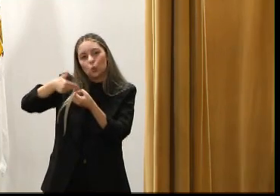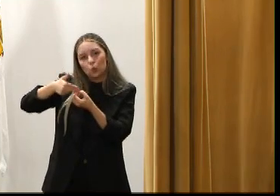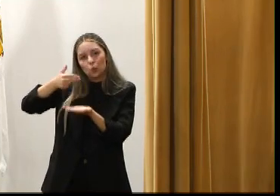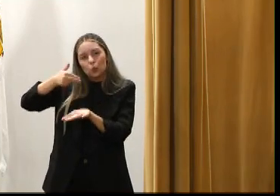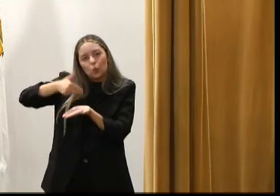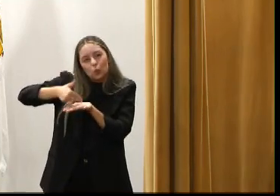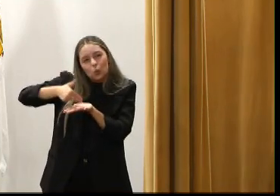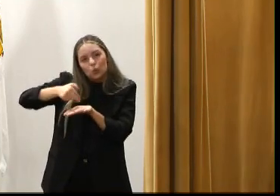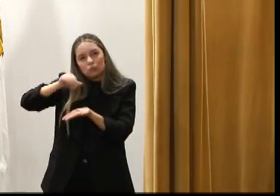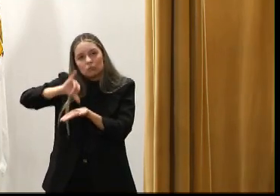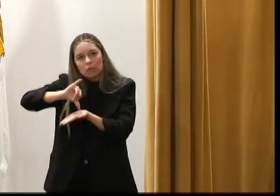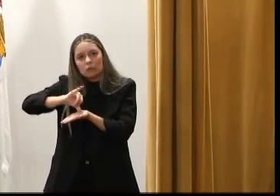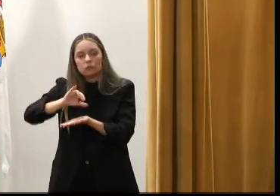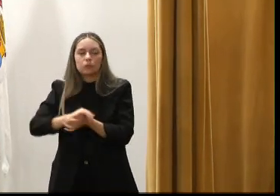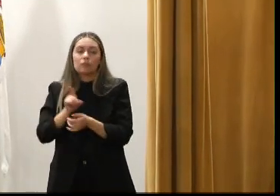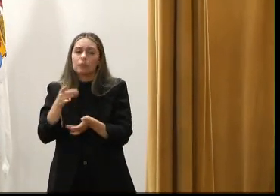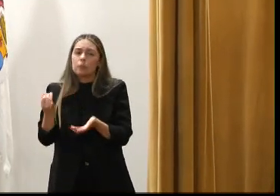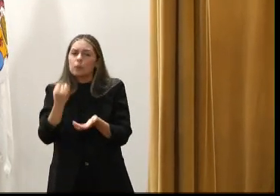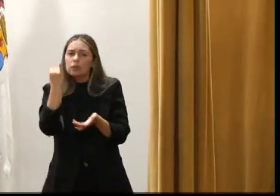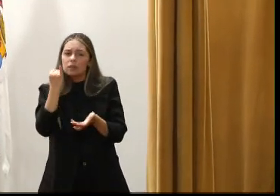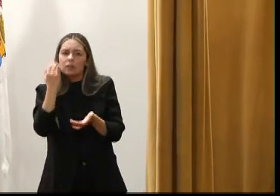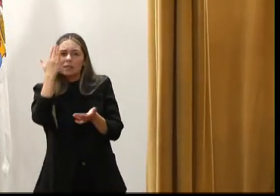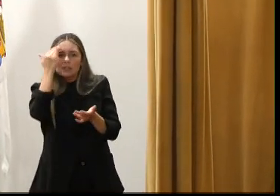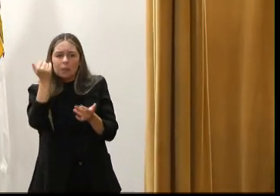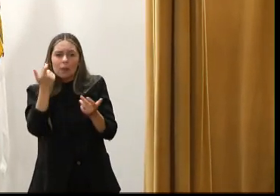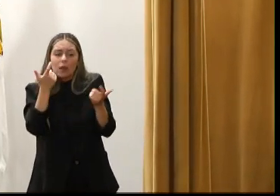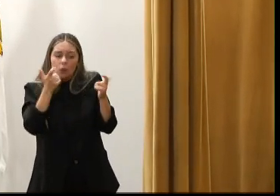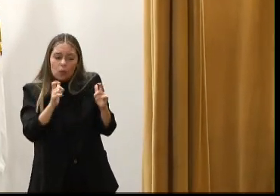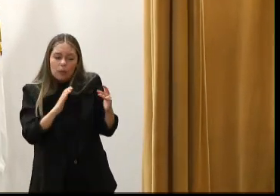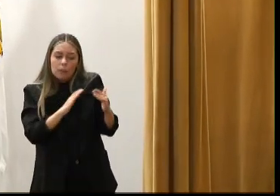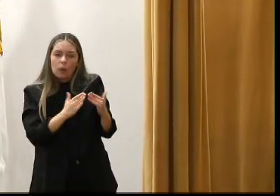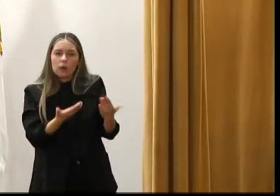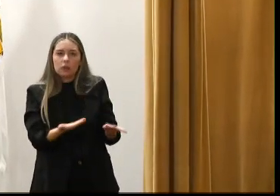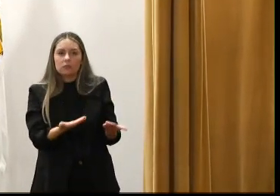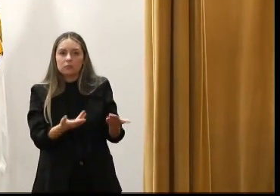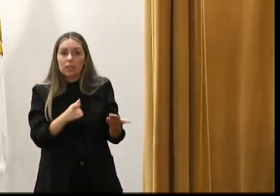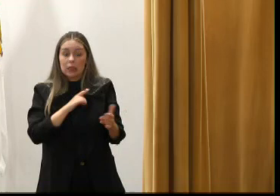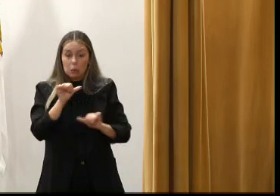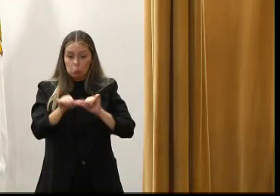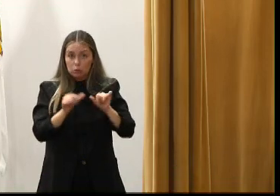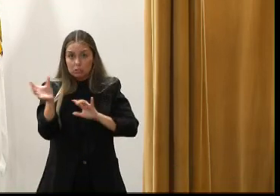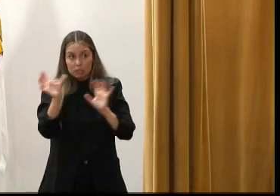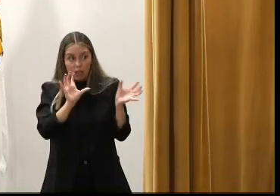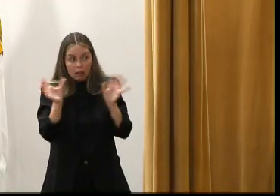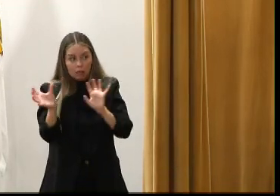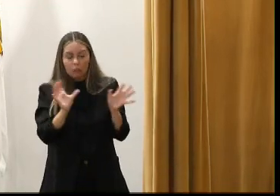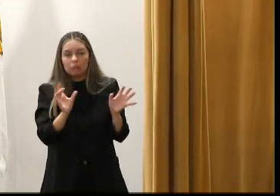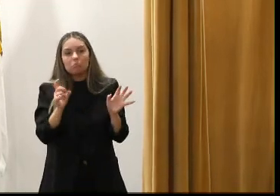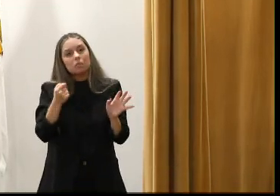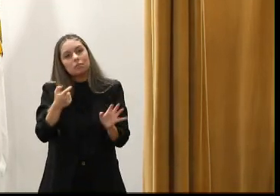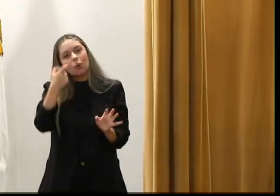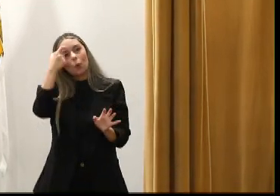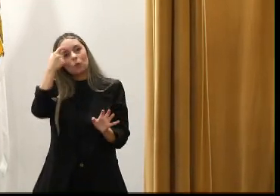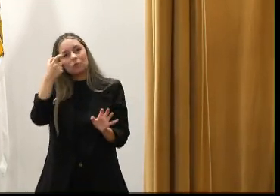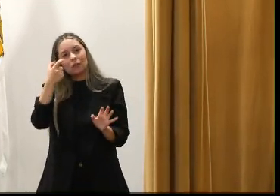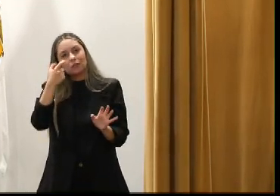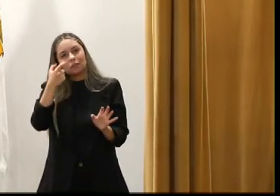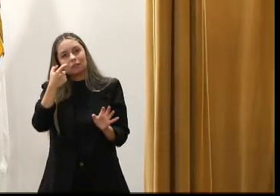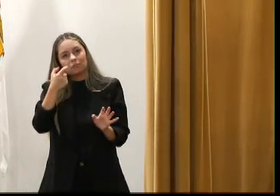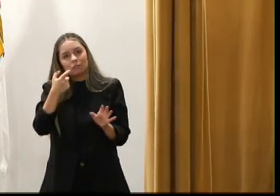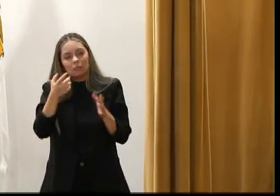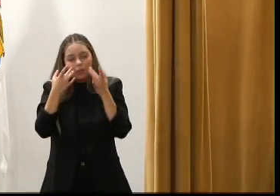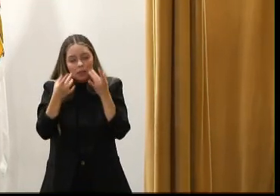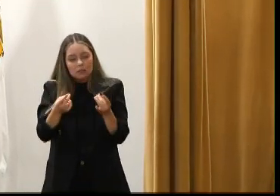Isso é importante, é saber onde habitamos. As mudanças climáticas nos convidam a termos consciência